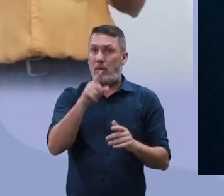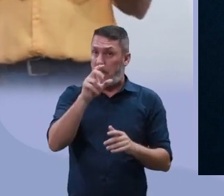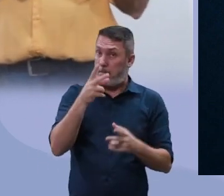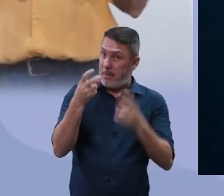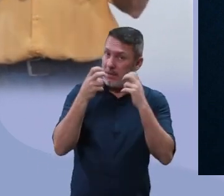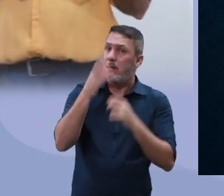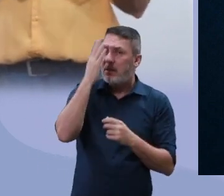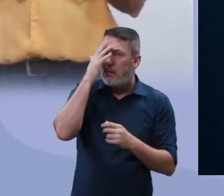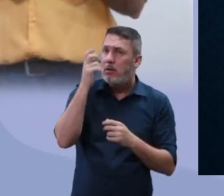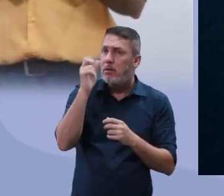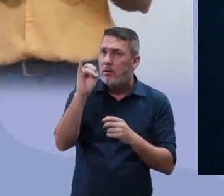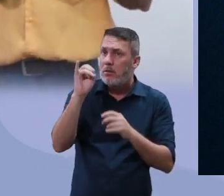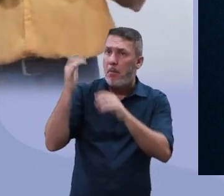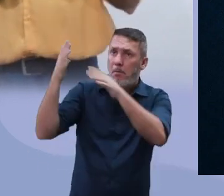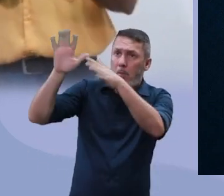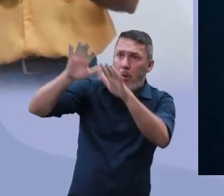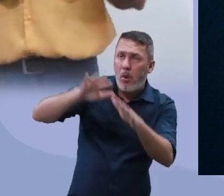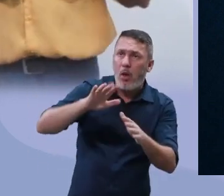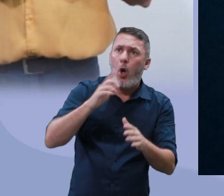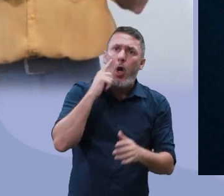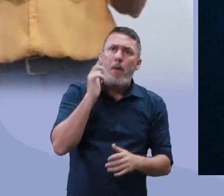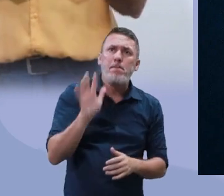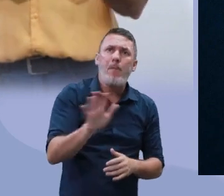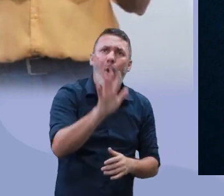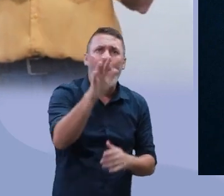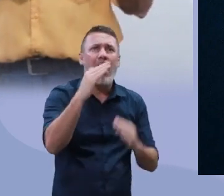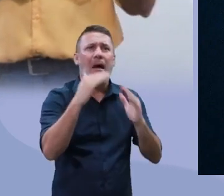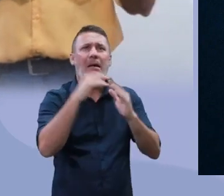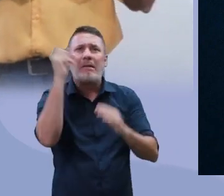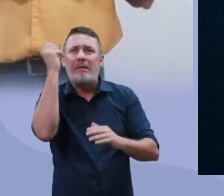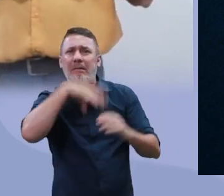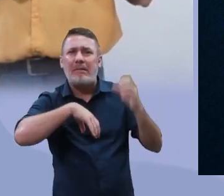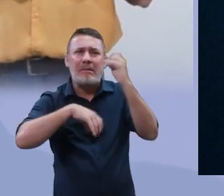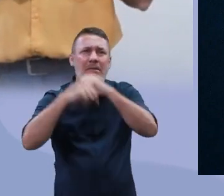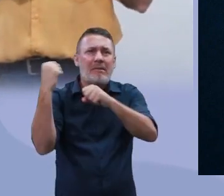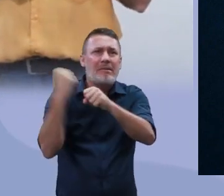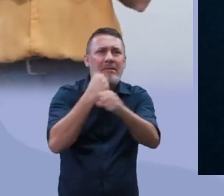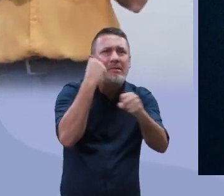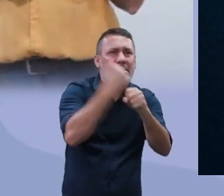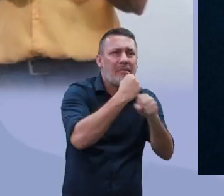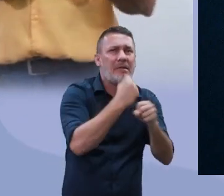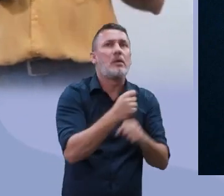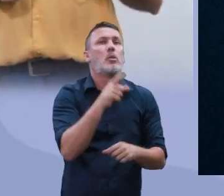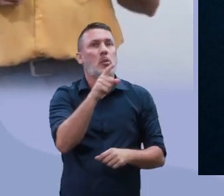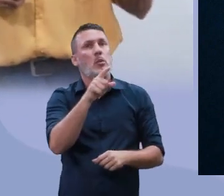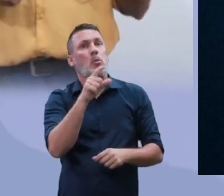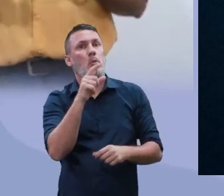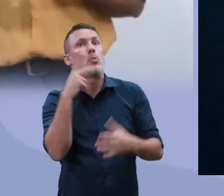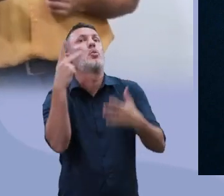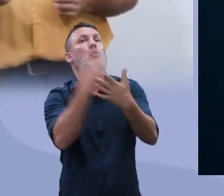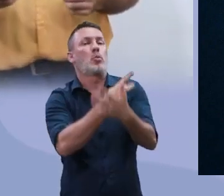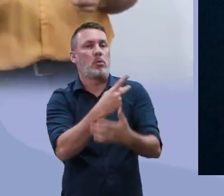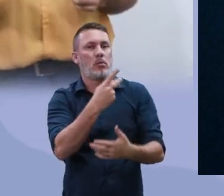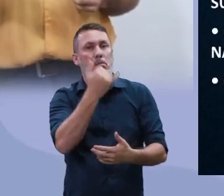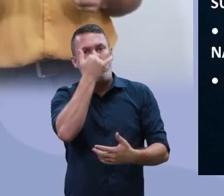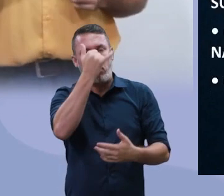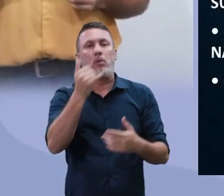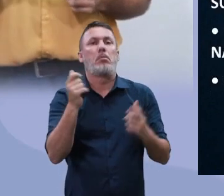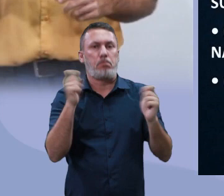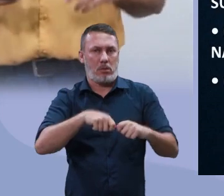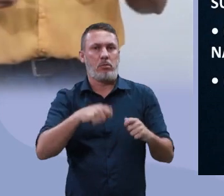foram urbanizadas de forma precária, infelizmente, estão na linha, né, de acontecer esses